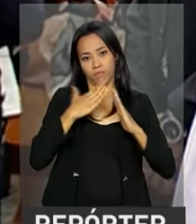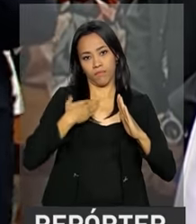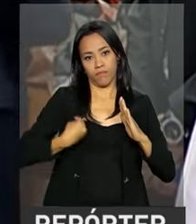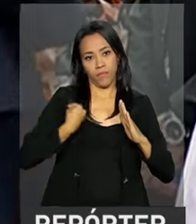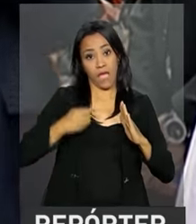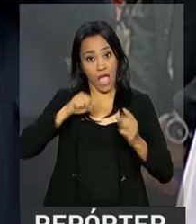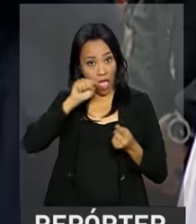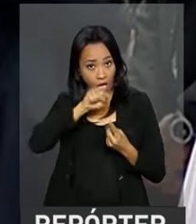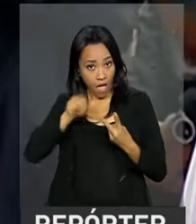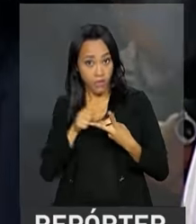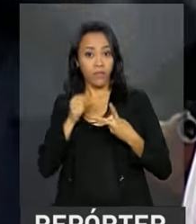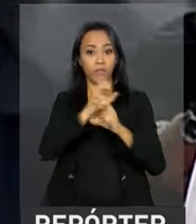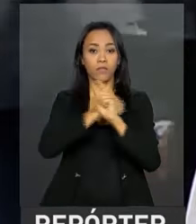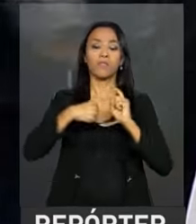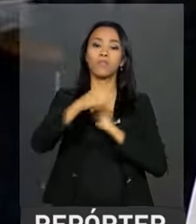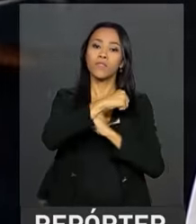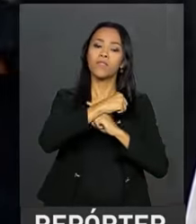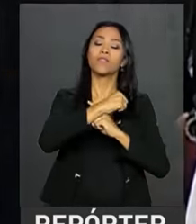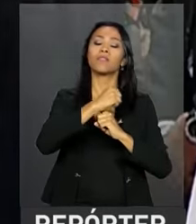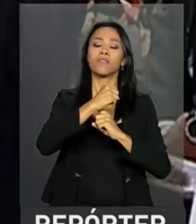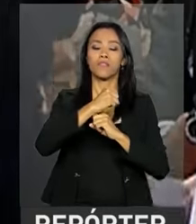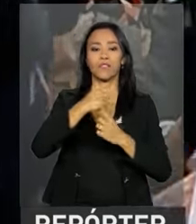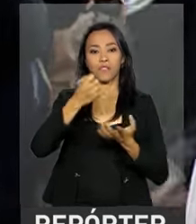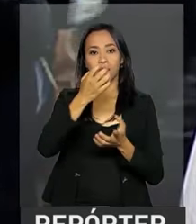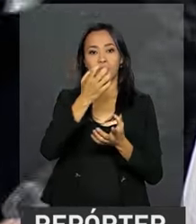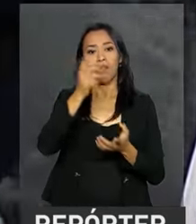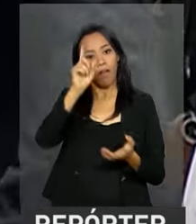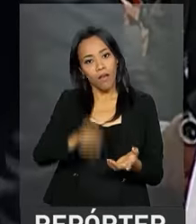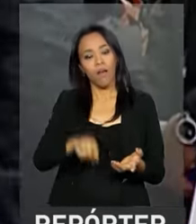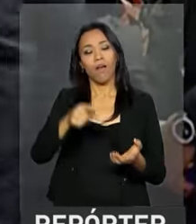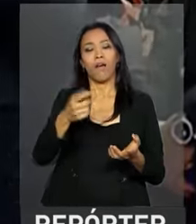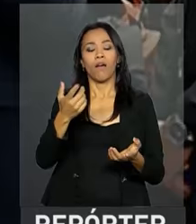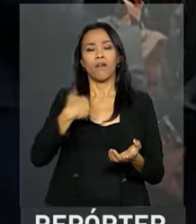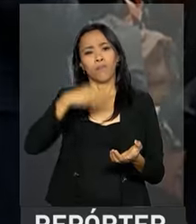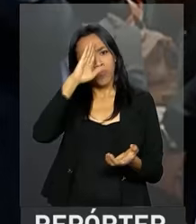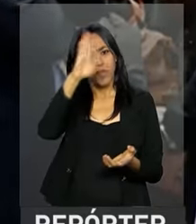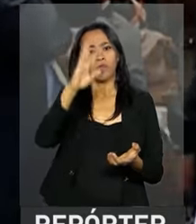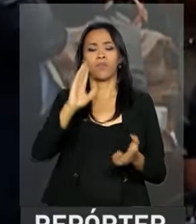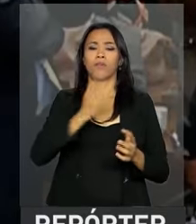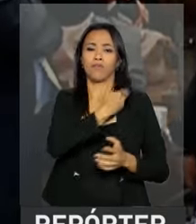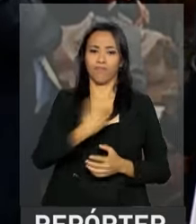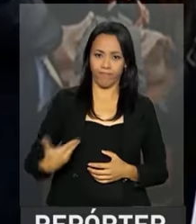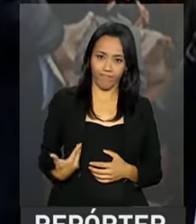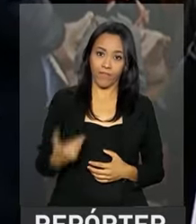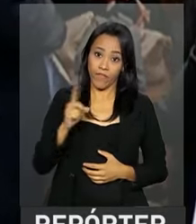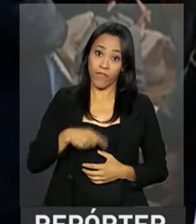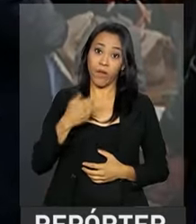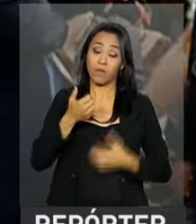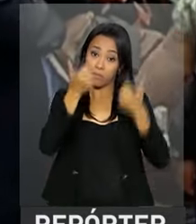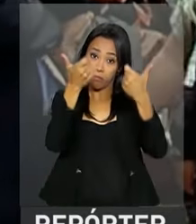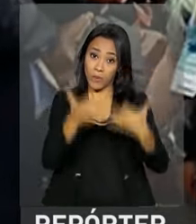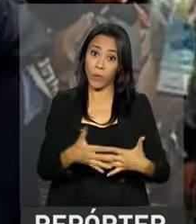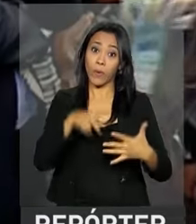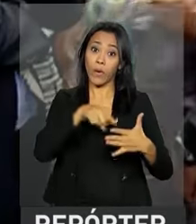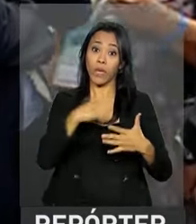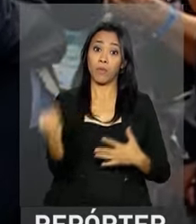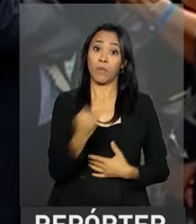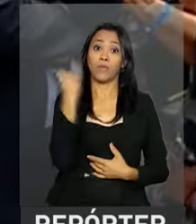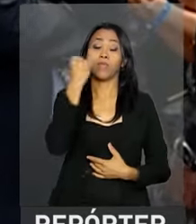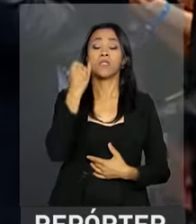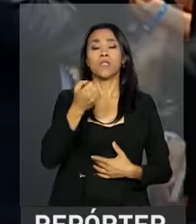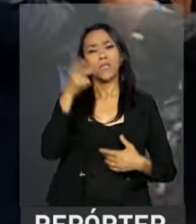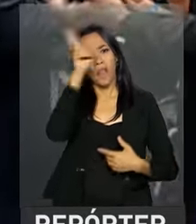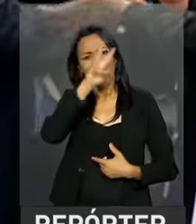sociais são uma das prioridades de sua gestão. Ele falou sobre a importância delas e também lembrou